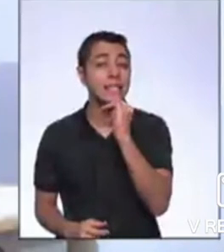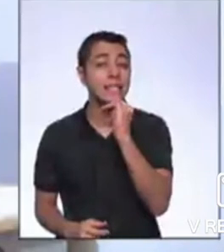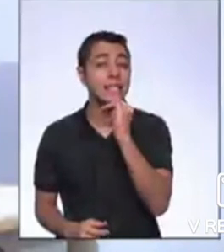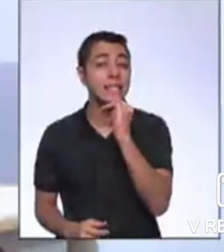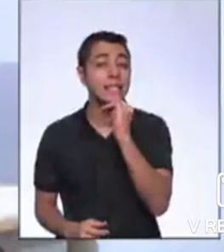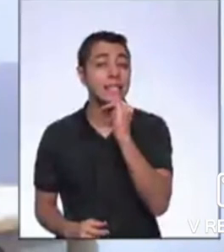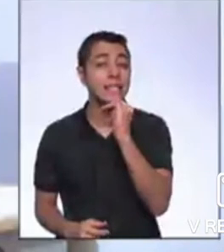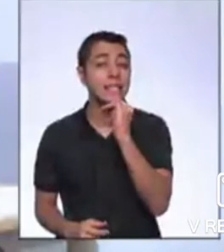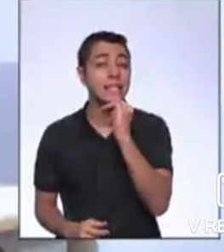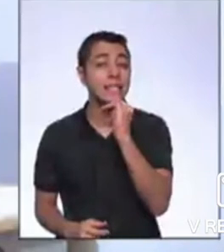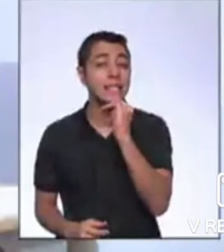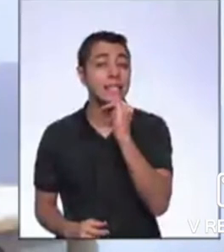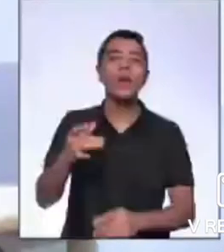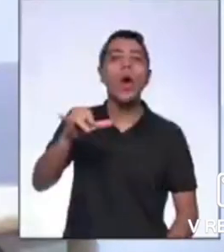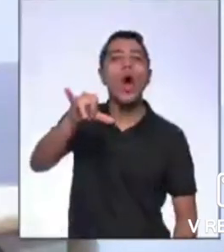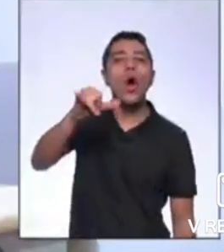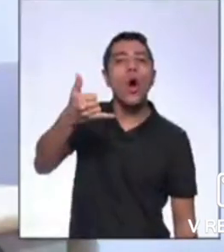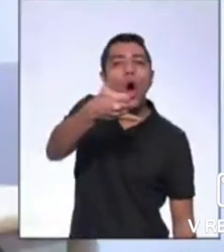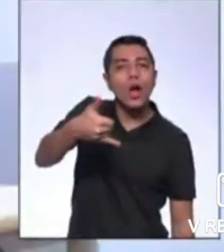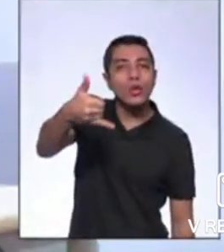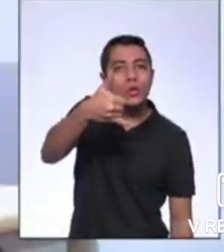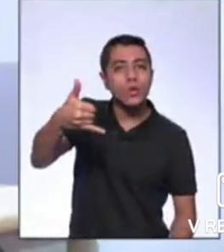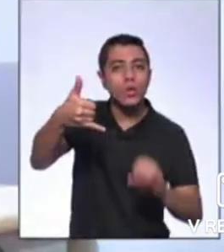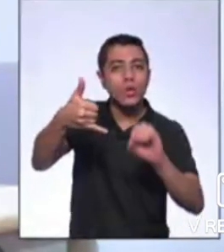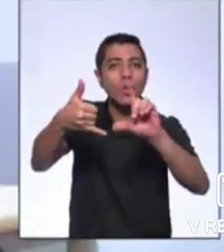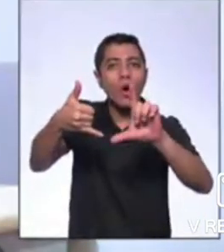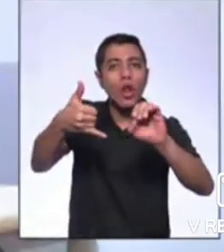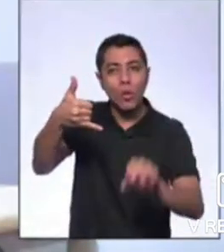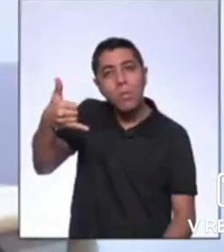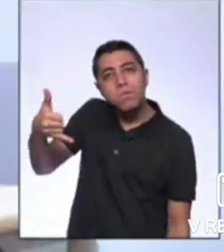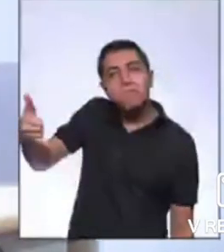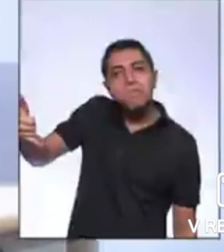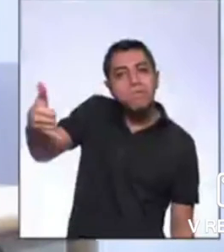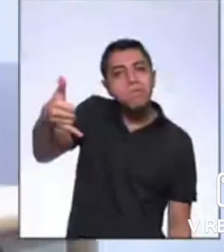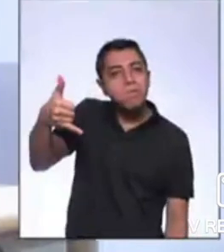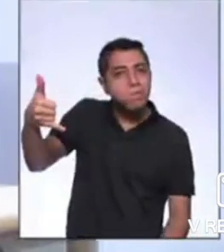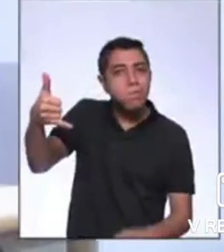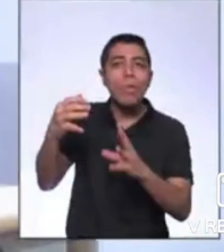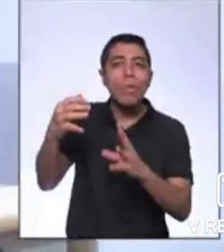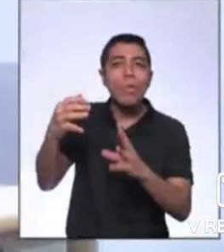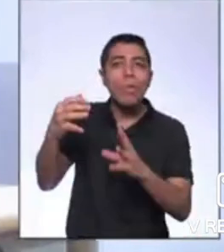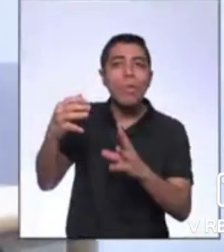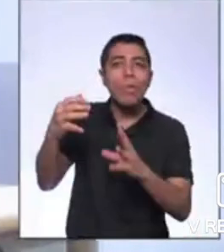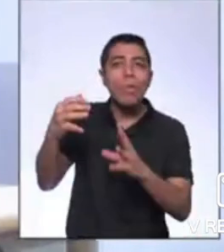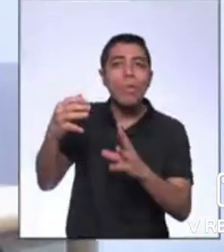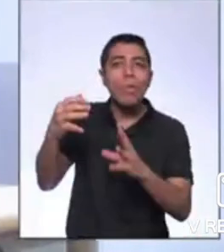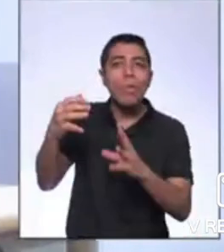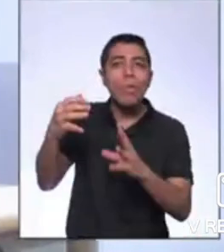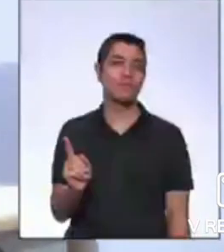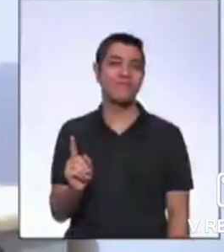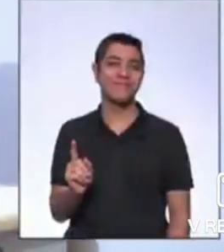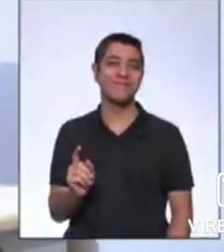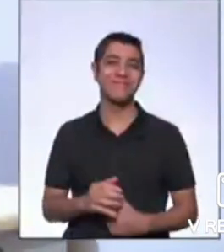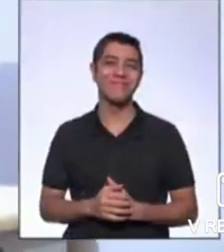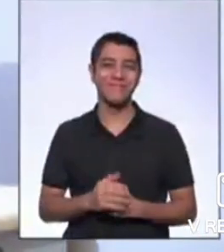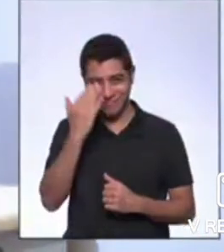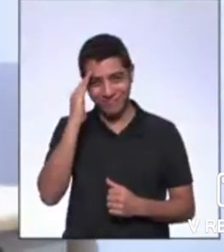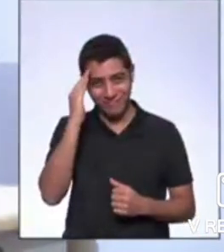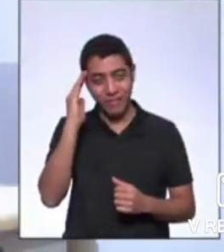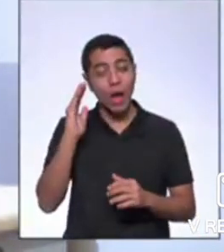corante que a professora utilizou para diferenciar o álcool do óleo, ele acabou sendo solúvel em